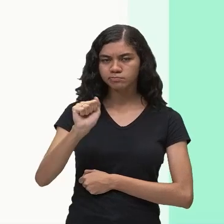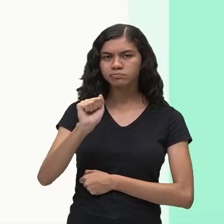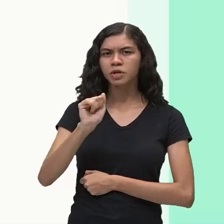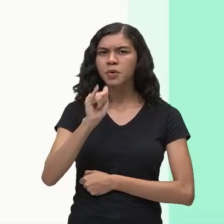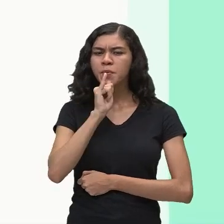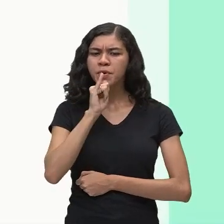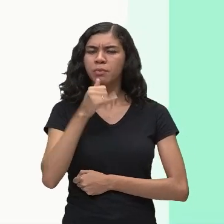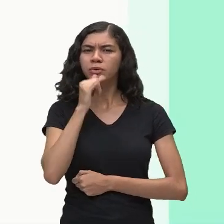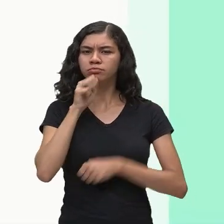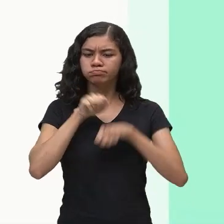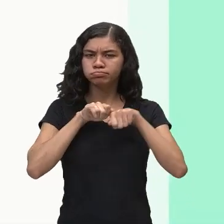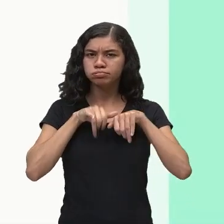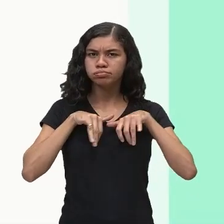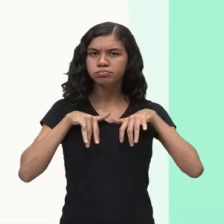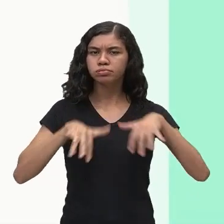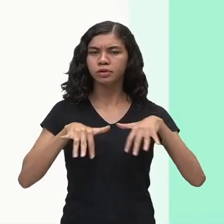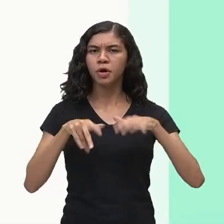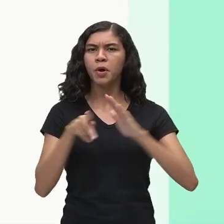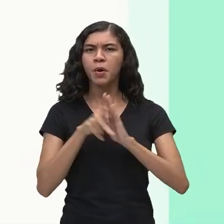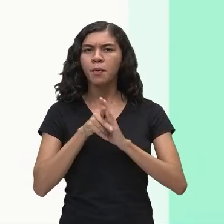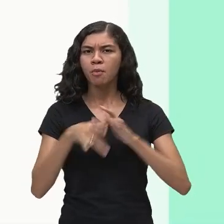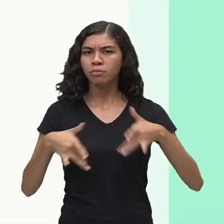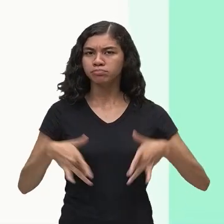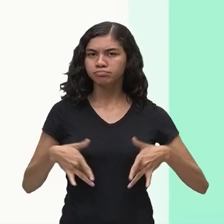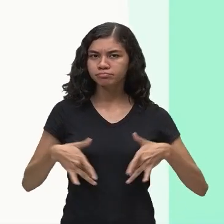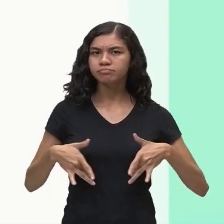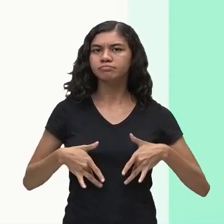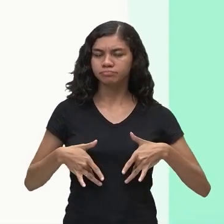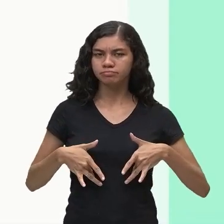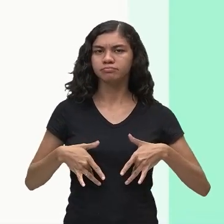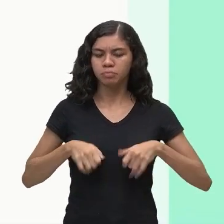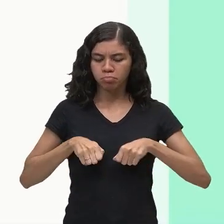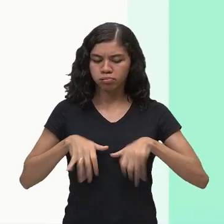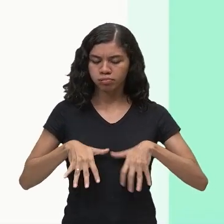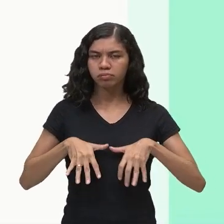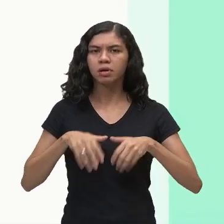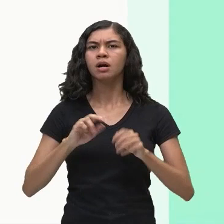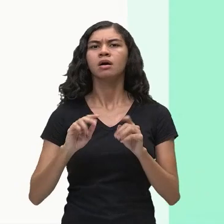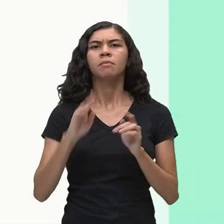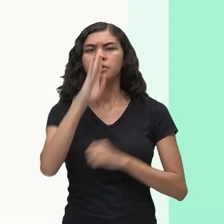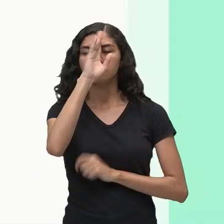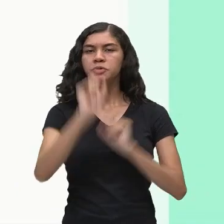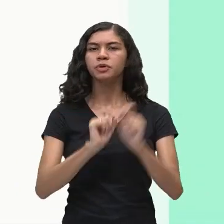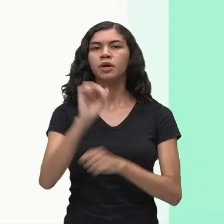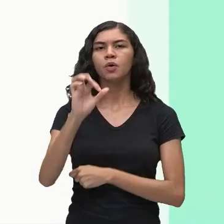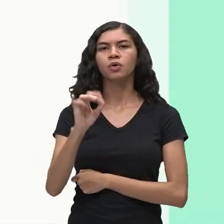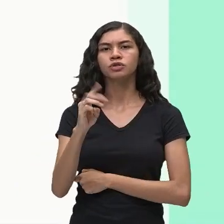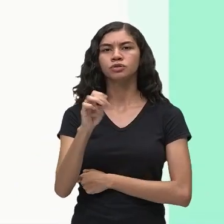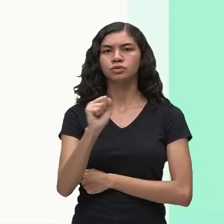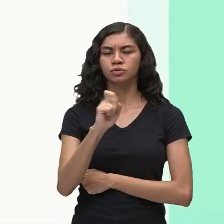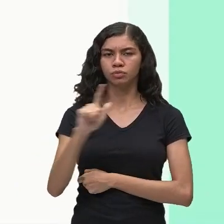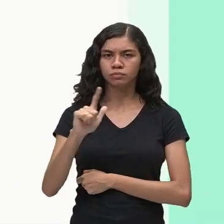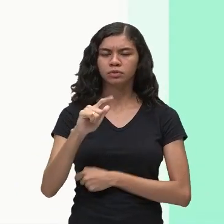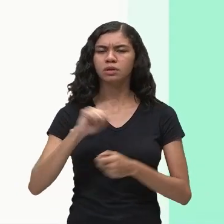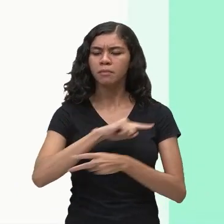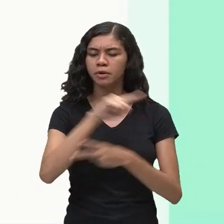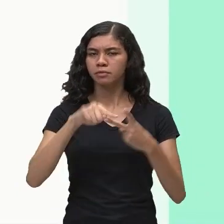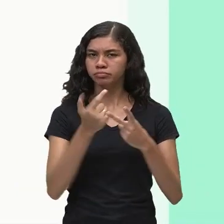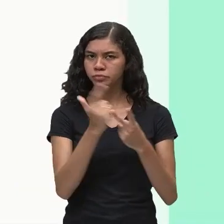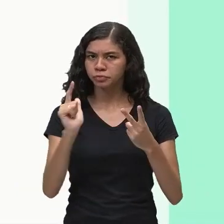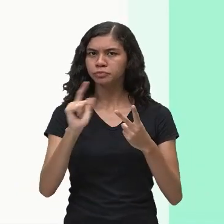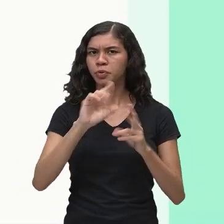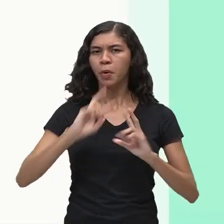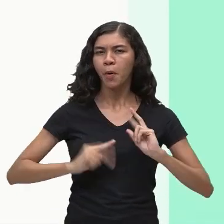hormônio das glândulas suprarrenais, principalmente o cortisol. Também libera hormônios glicocorticoides. Nós